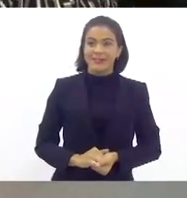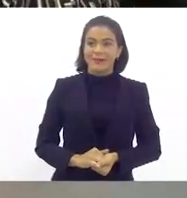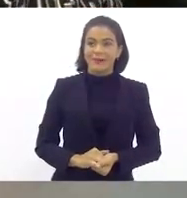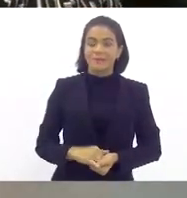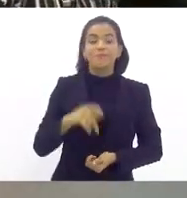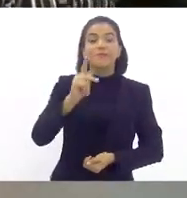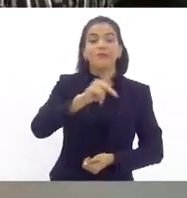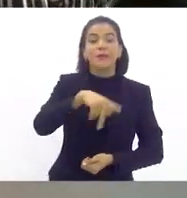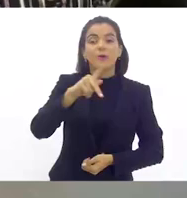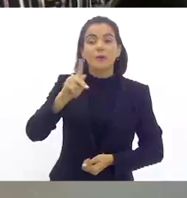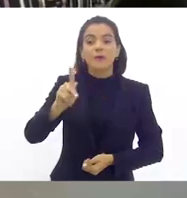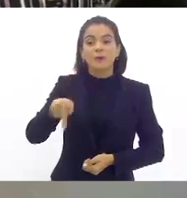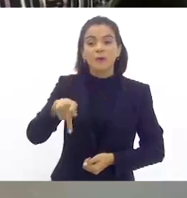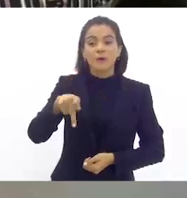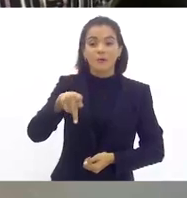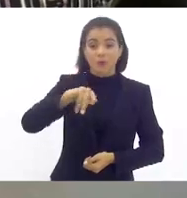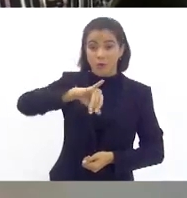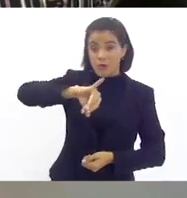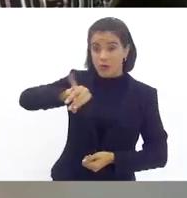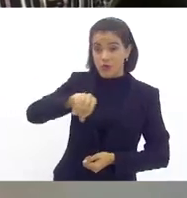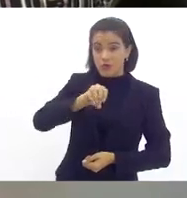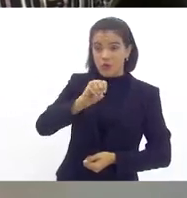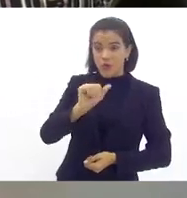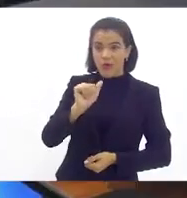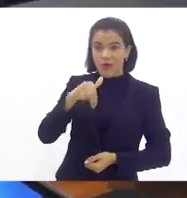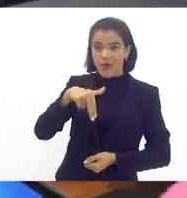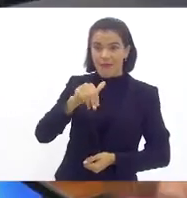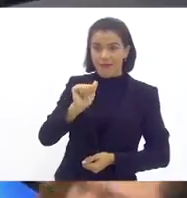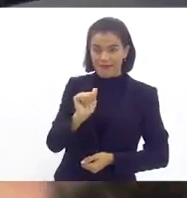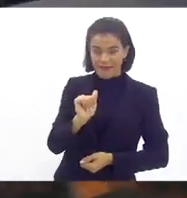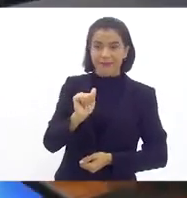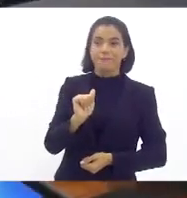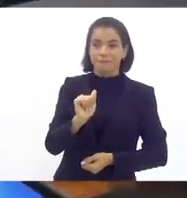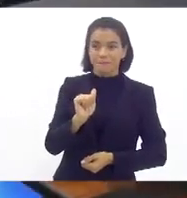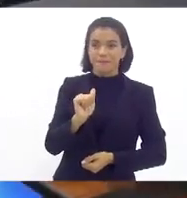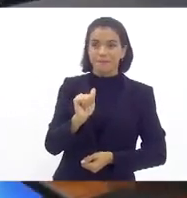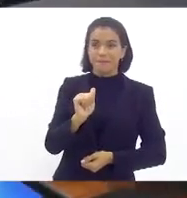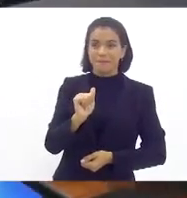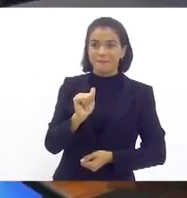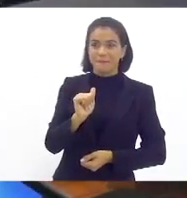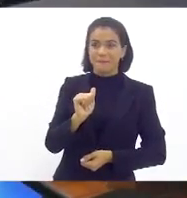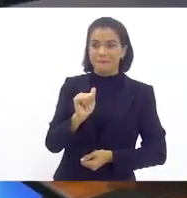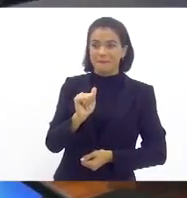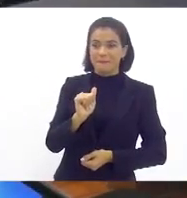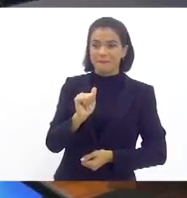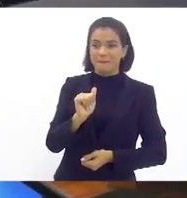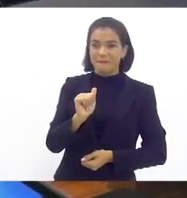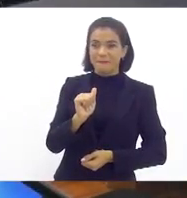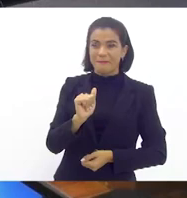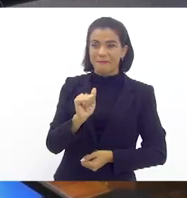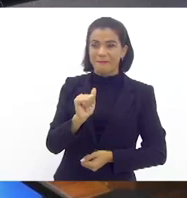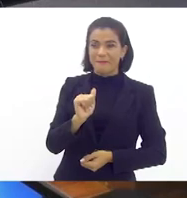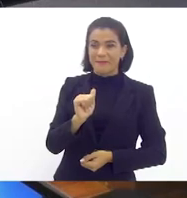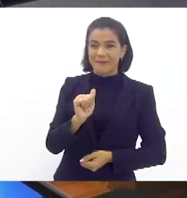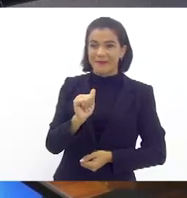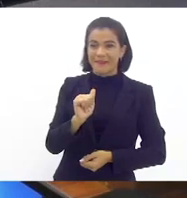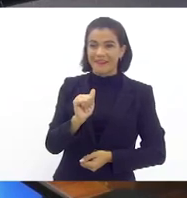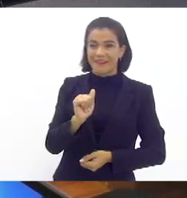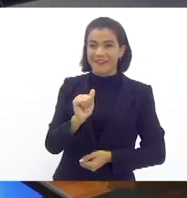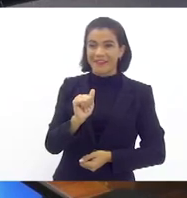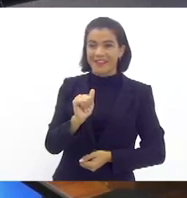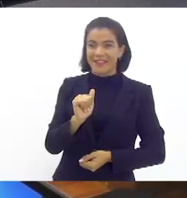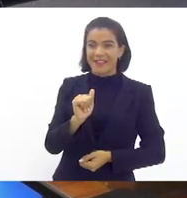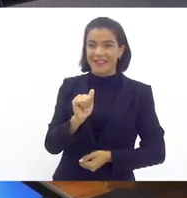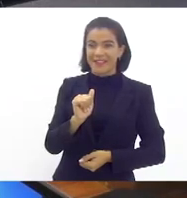professora Joana Pereira dos Anjos. Rafael, por favor. Antes da gente... Rafael, por favor, tá?